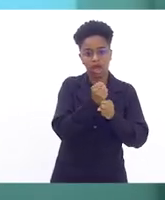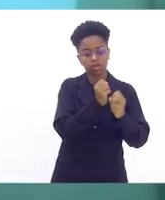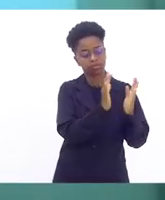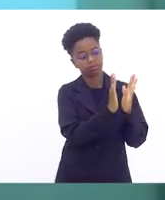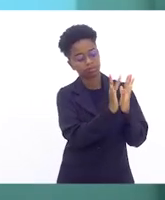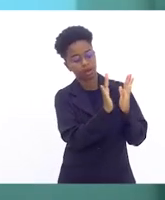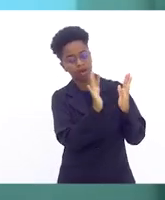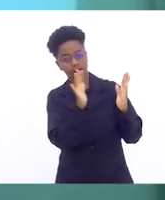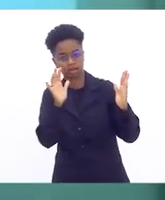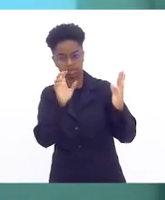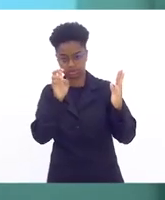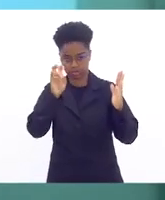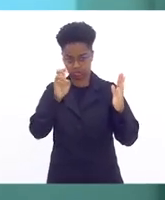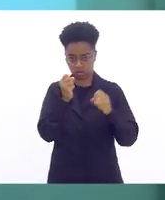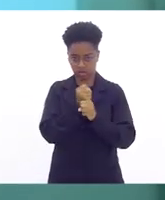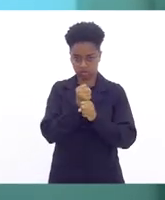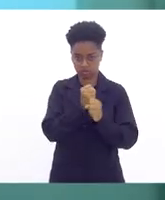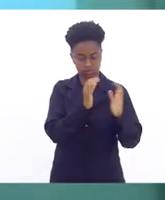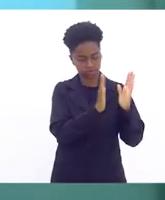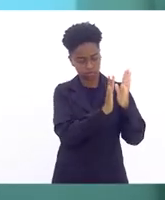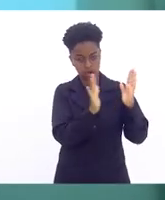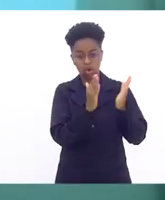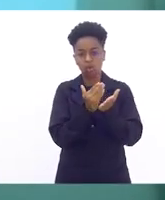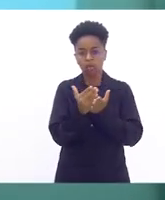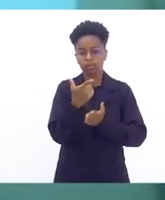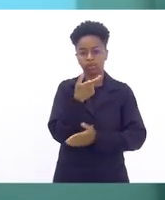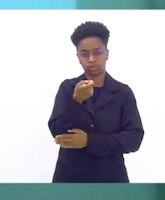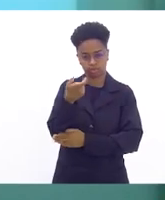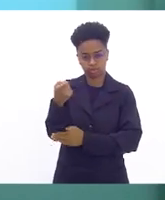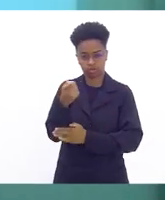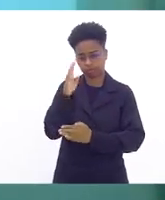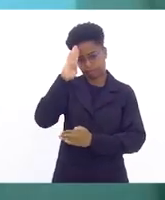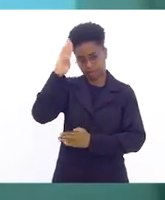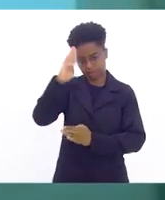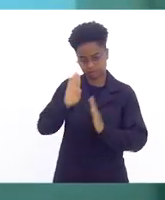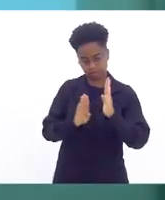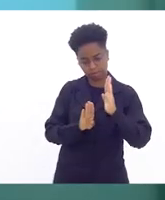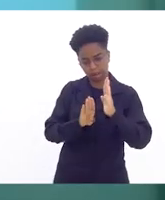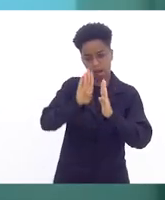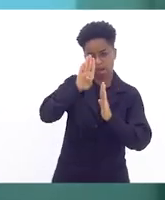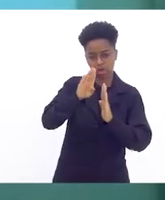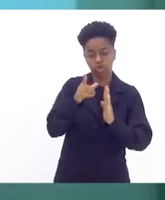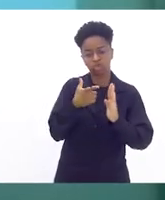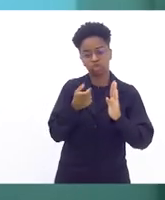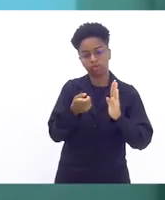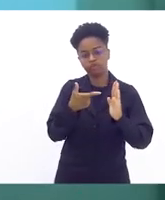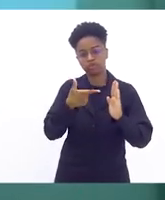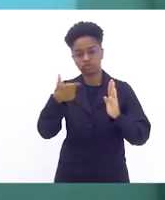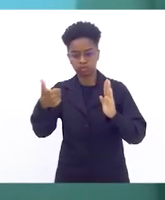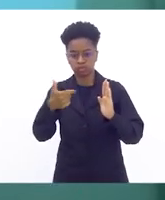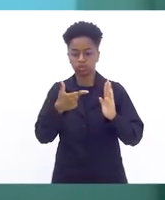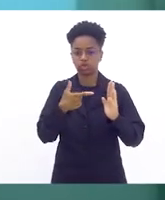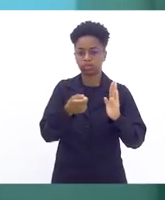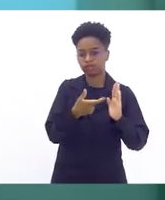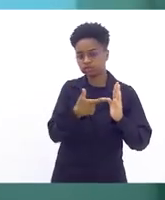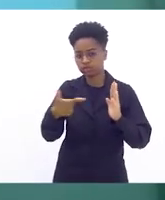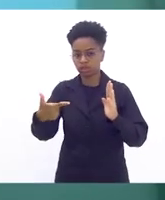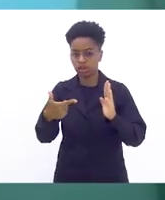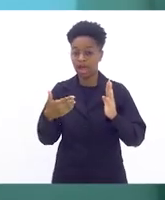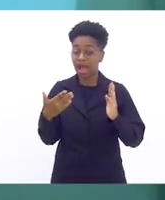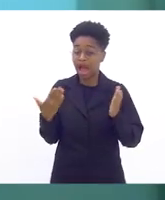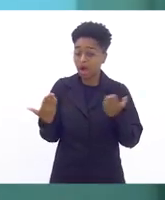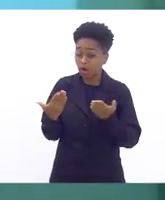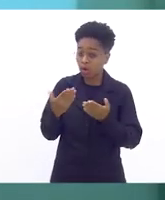desses cinco anos principalmente a partir ali de 2020 2021 2022 e a tendência que chegamos